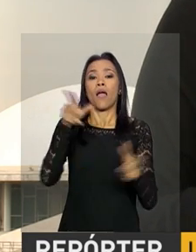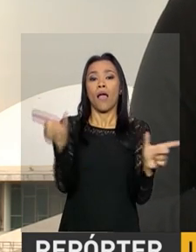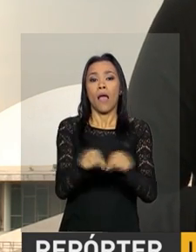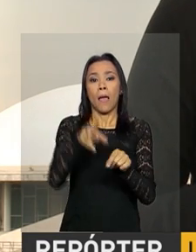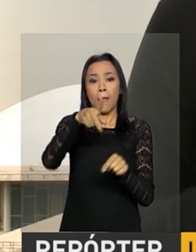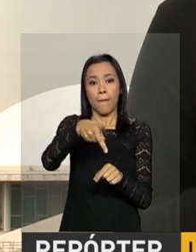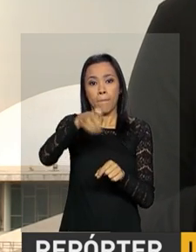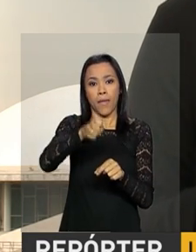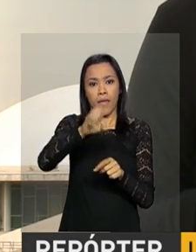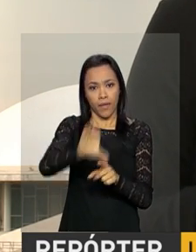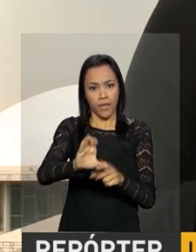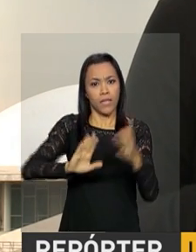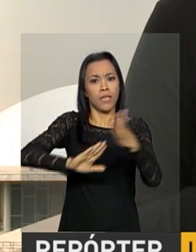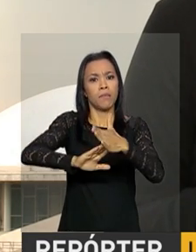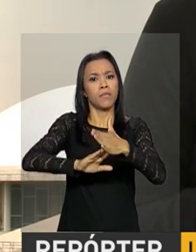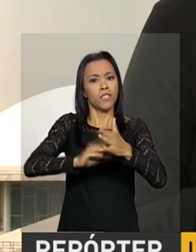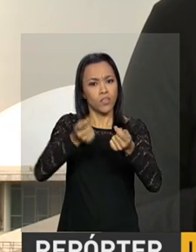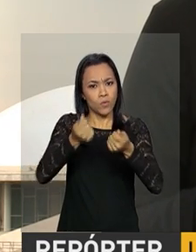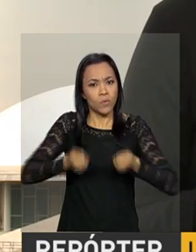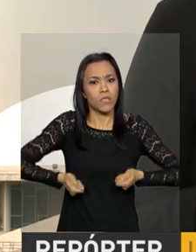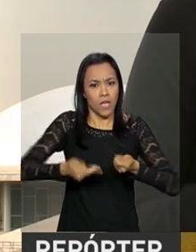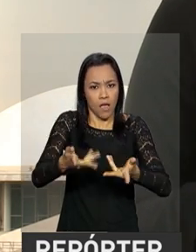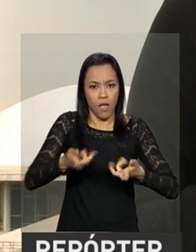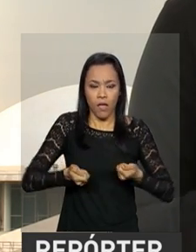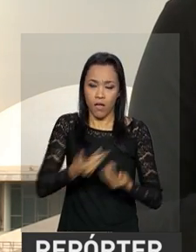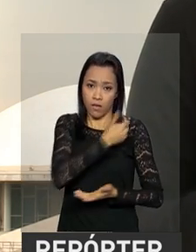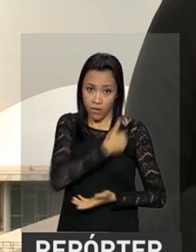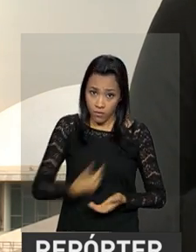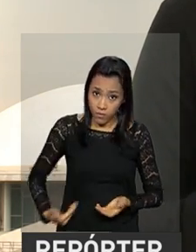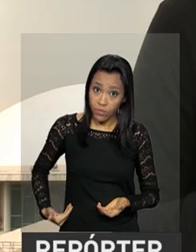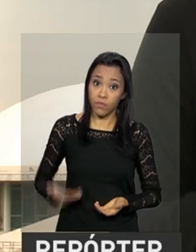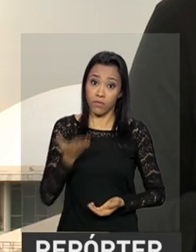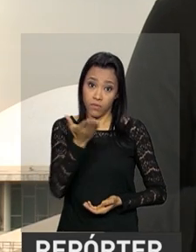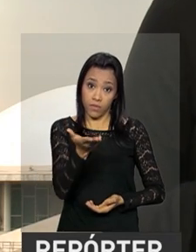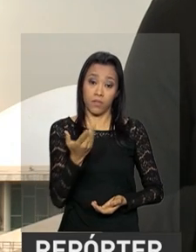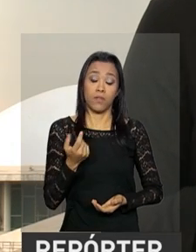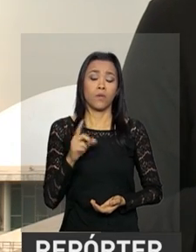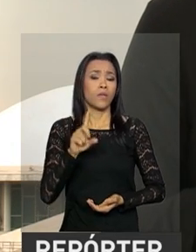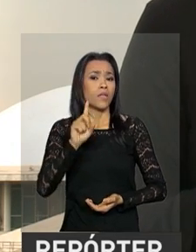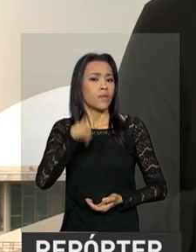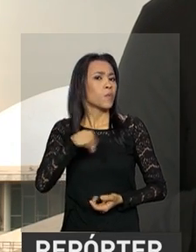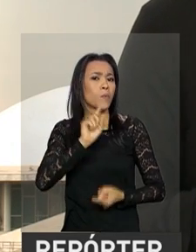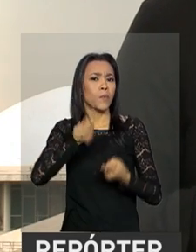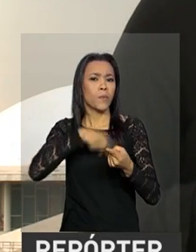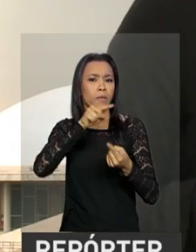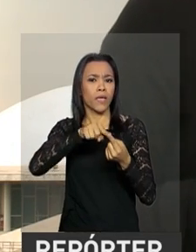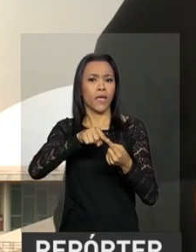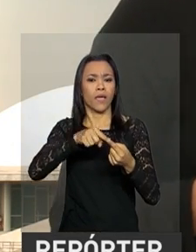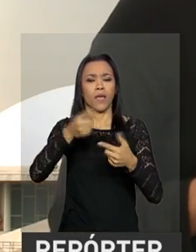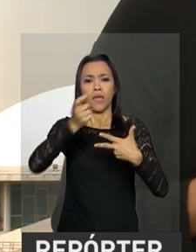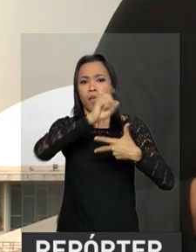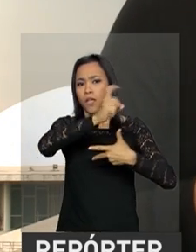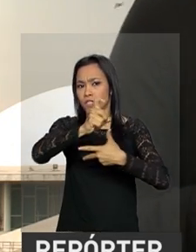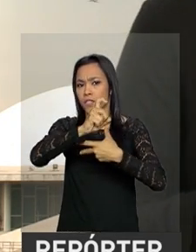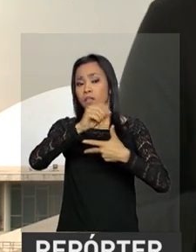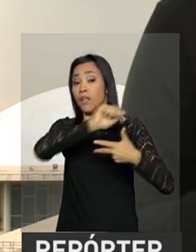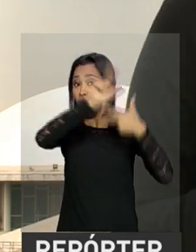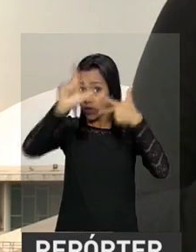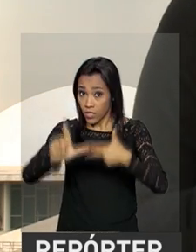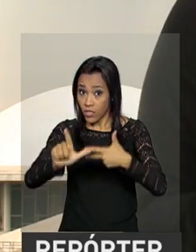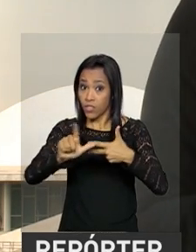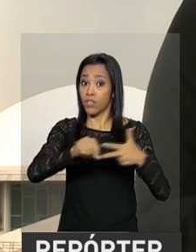despesas públicas Federais e determina que o aumento dos gastos da União incluindo os poderes legislativo e